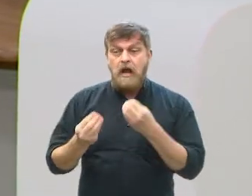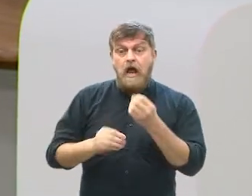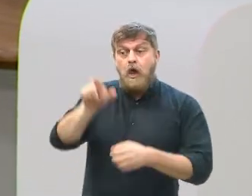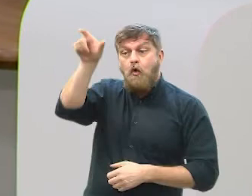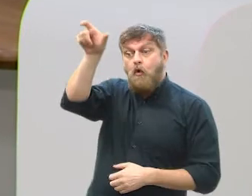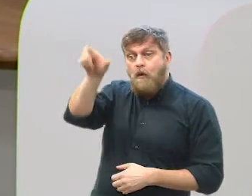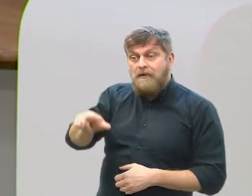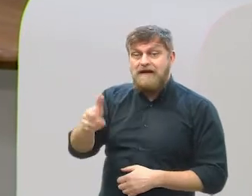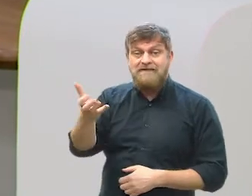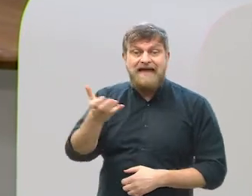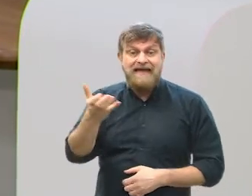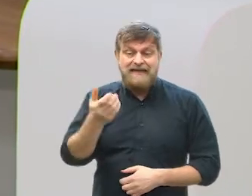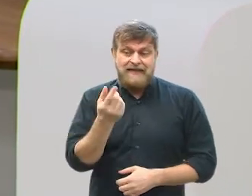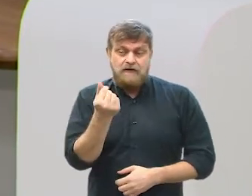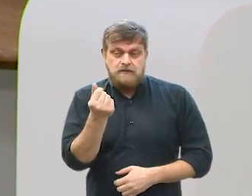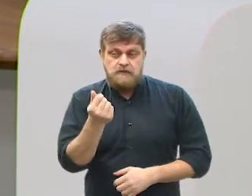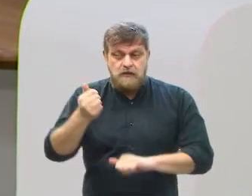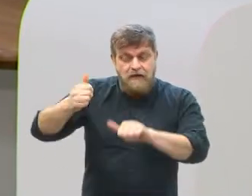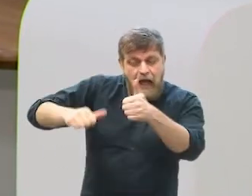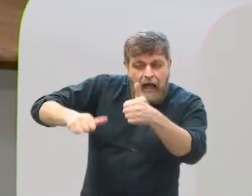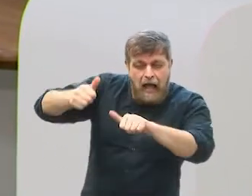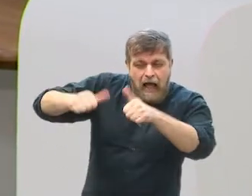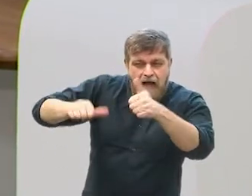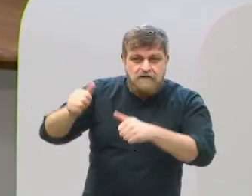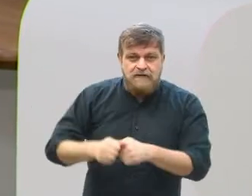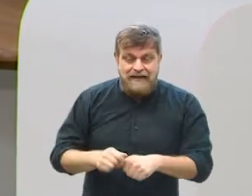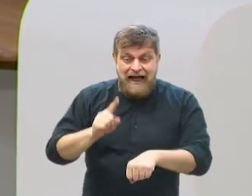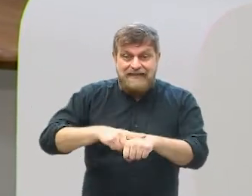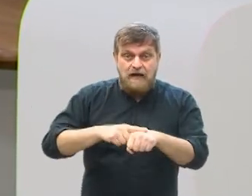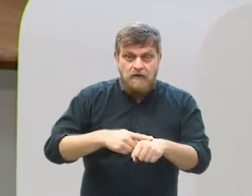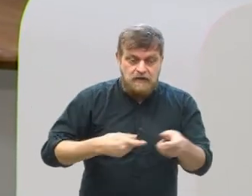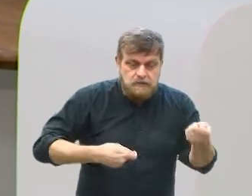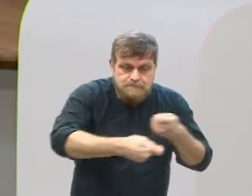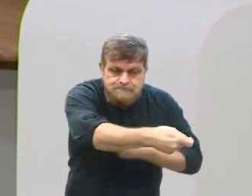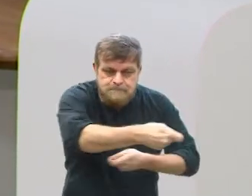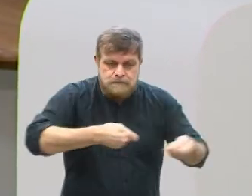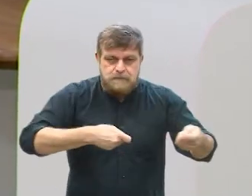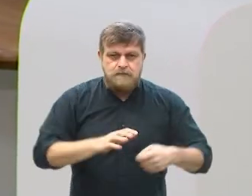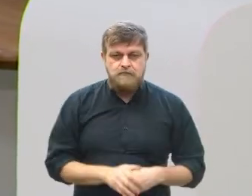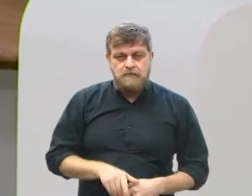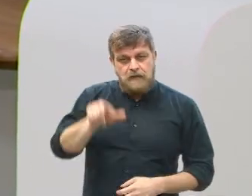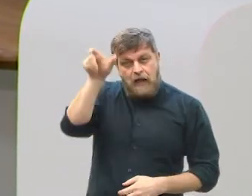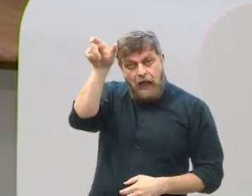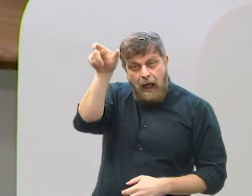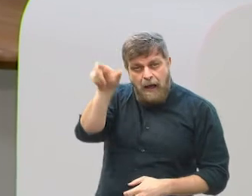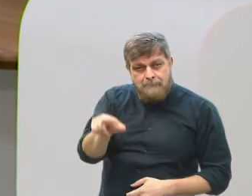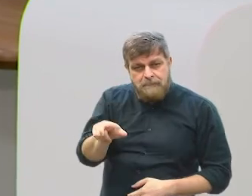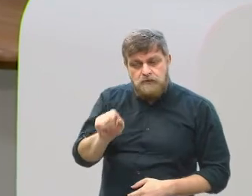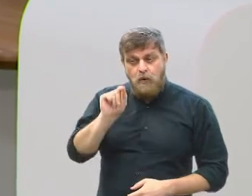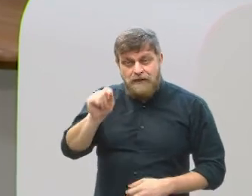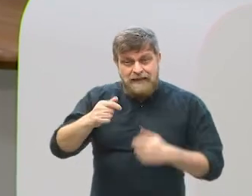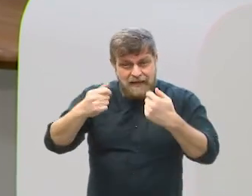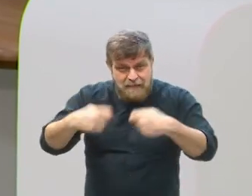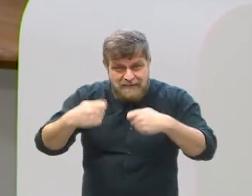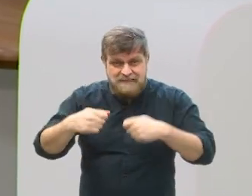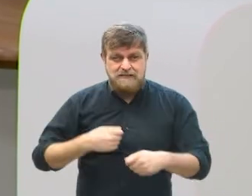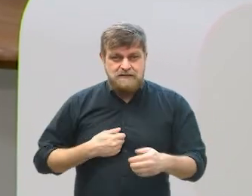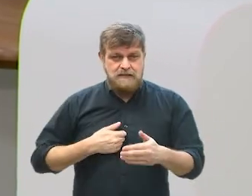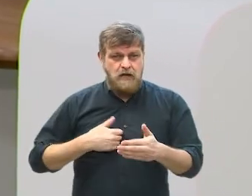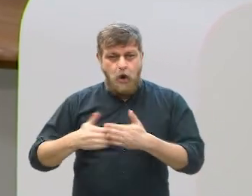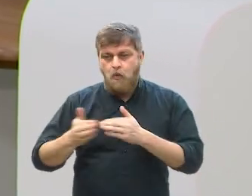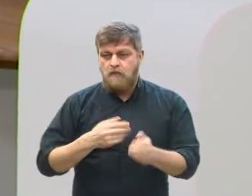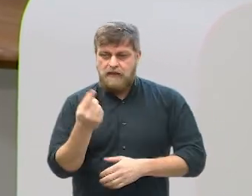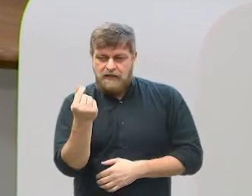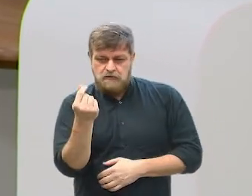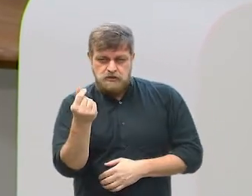querer esse desempenho, né, vai analisar esse desempenho do retorno. O ideal para a pessoa é que ela procure, seja qual for a